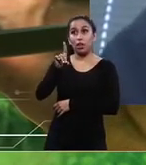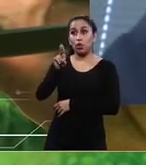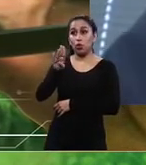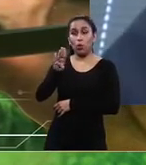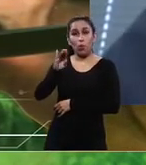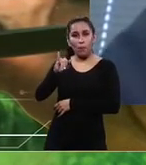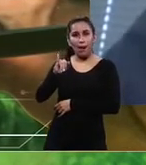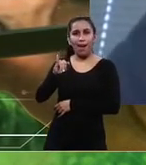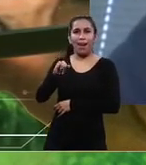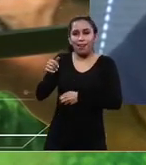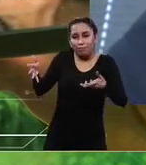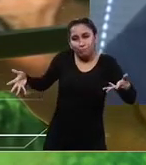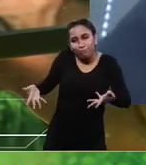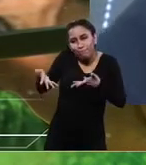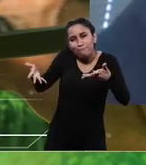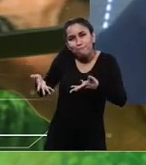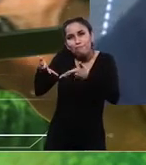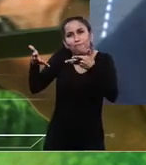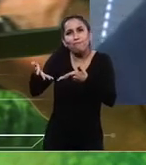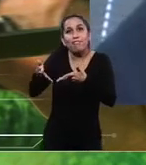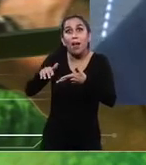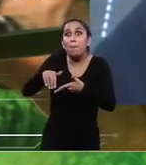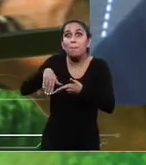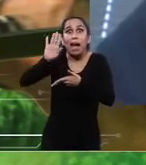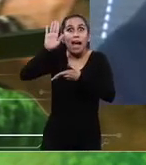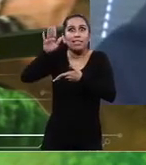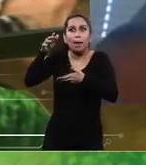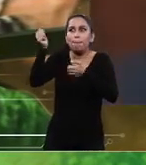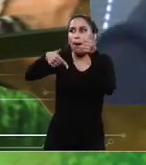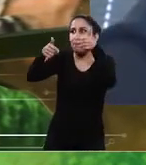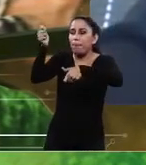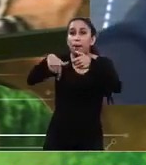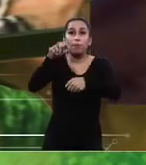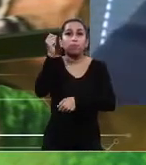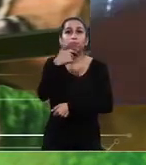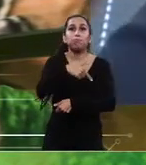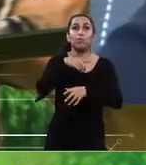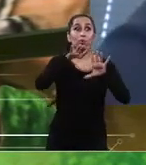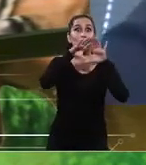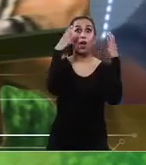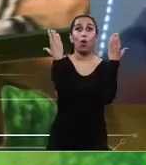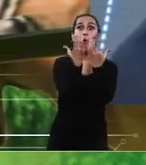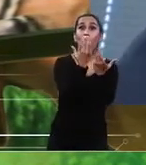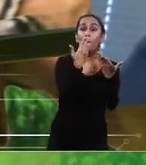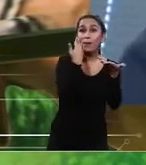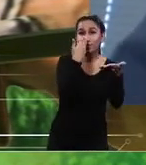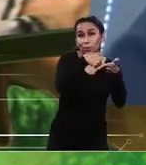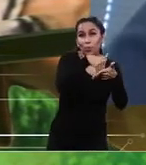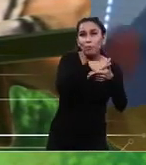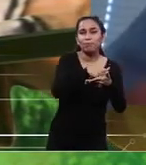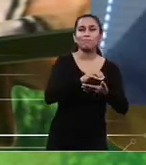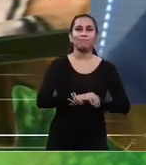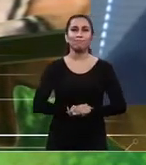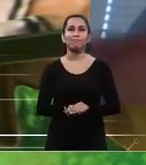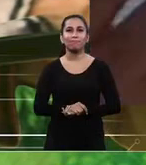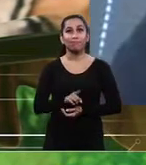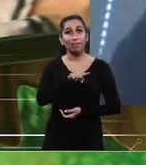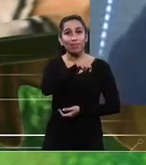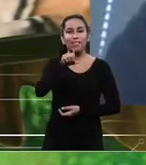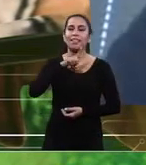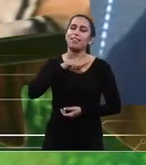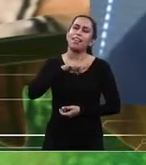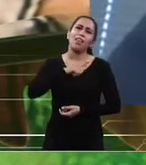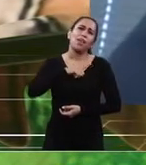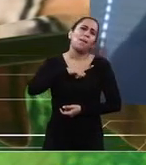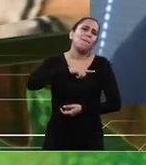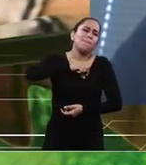mais pessoas do que a Copa do Mundo e as Olimpíadas, meus amigos. Você vai ter ali milhares, milhões de pessoas conhecendo, e